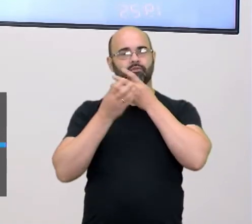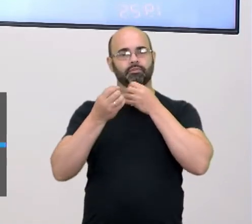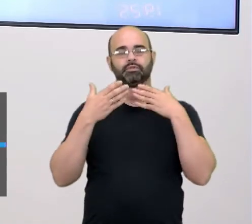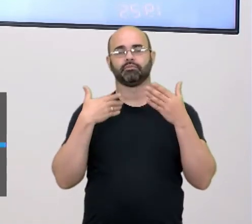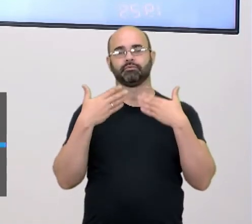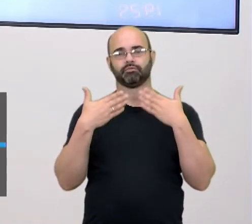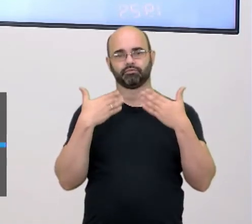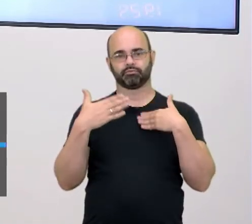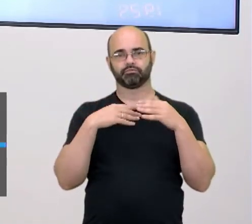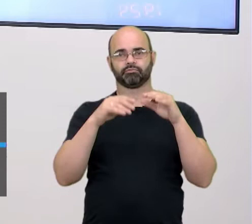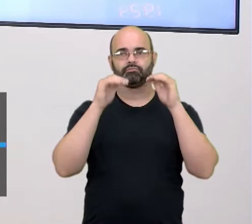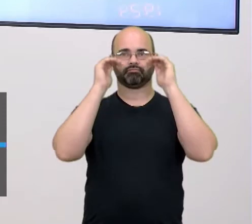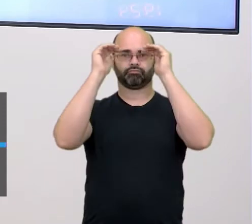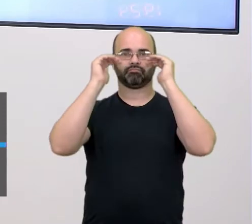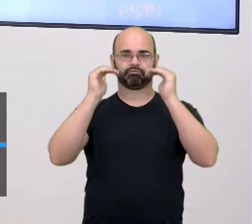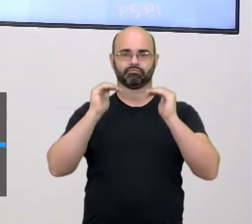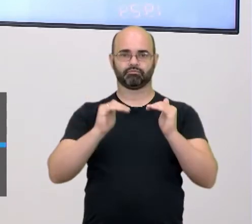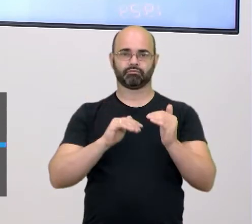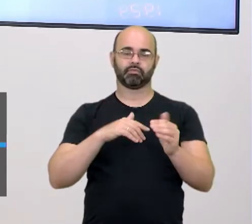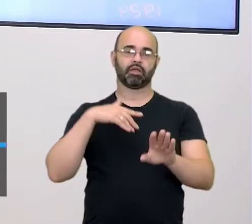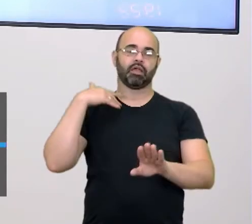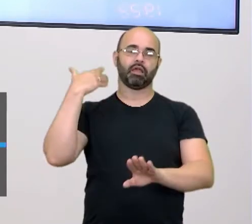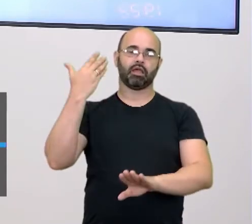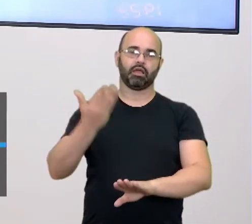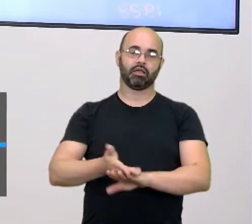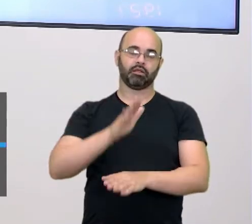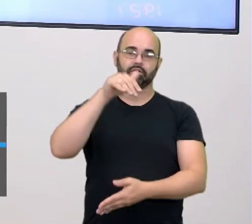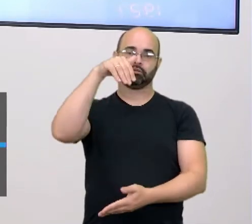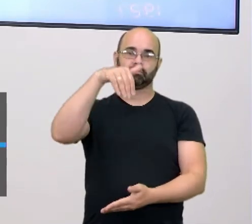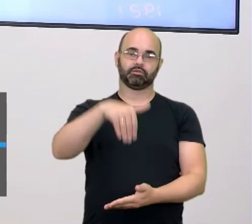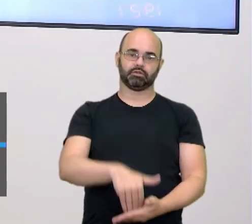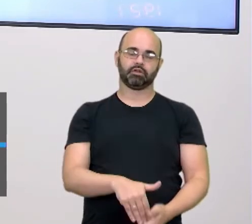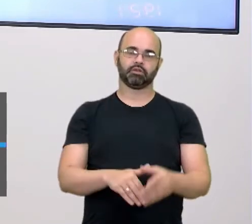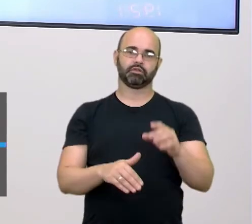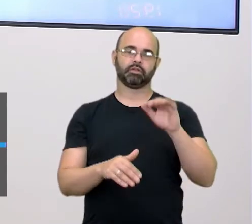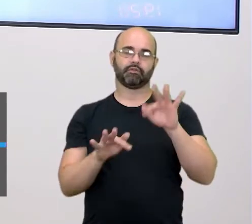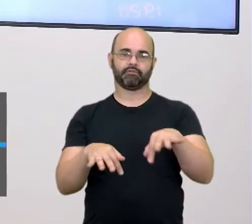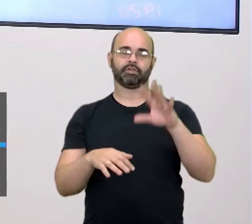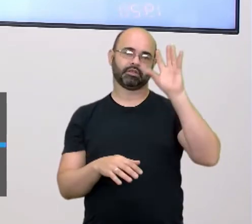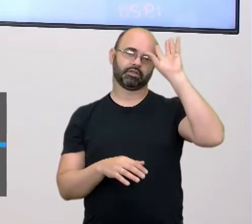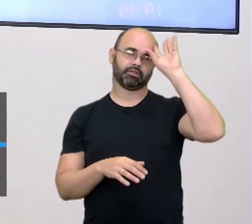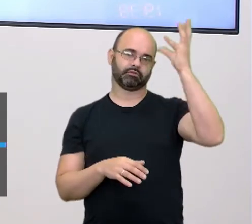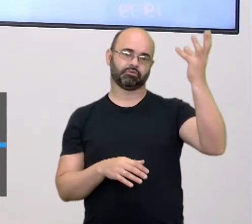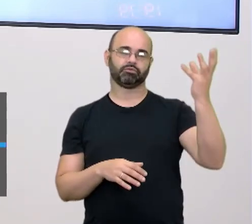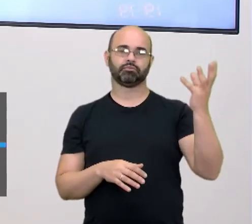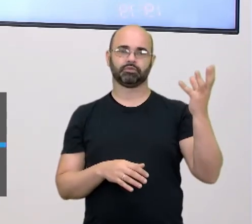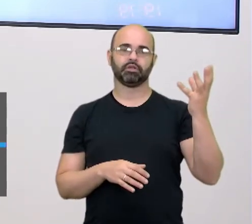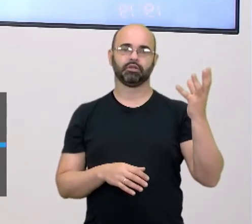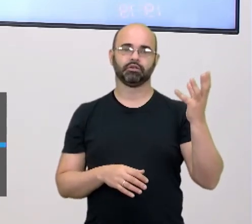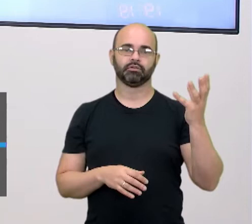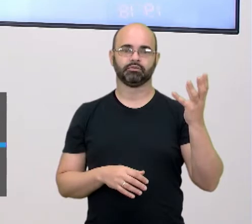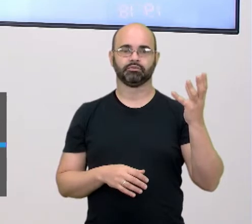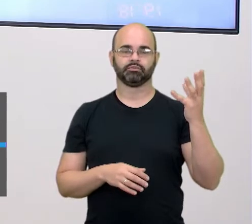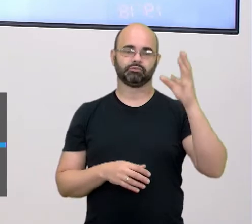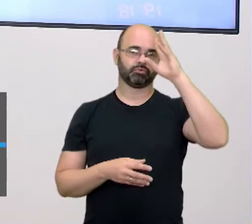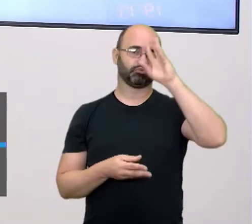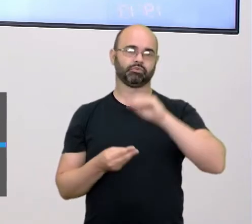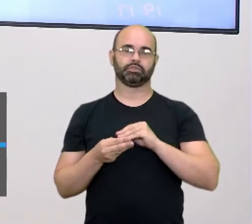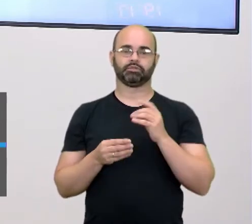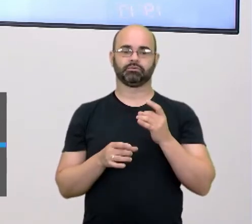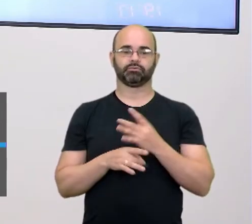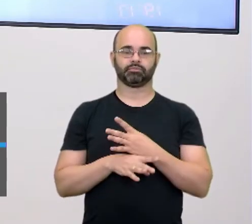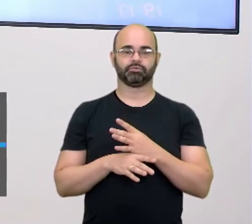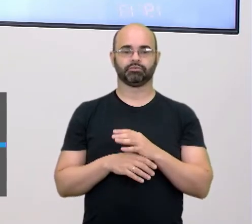ser obedecidos até chegar no resultado final, ou seja, até chegar a alguma conclusão, tá ok? Então